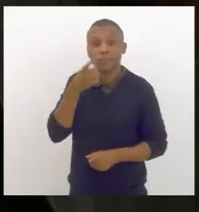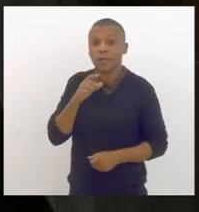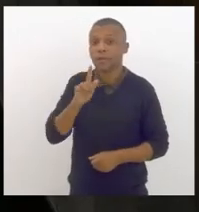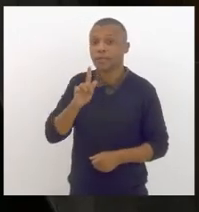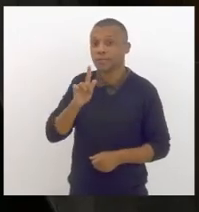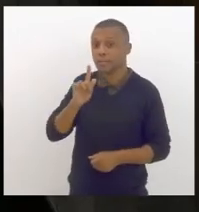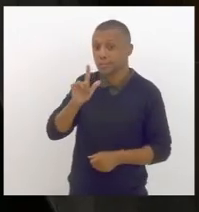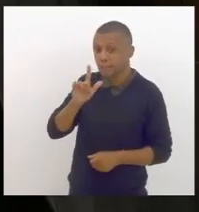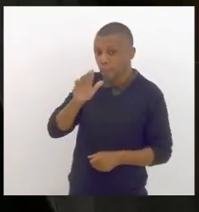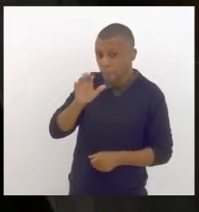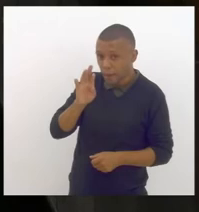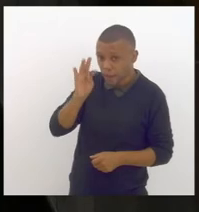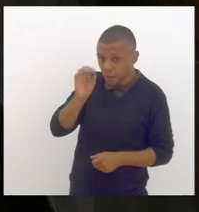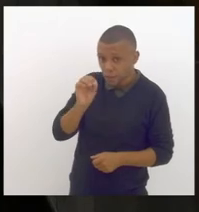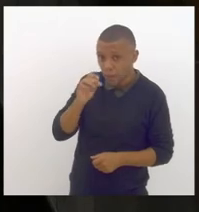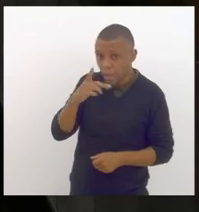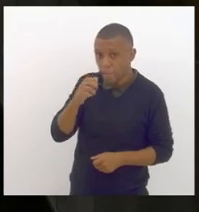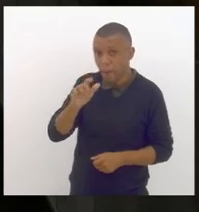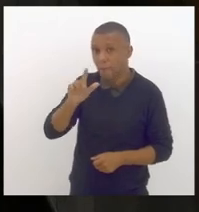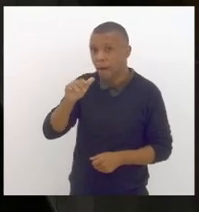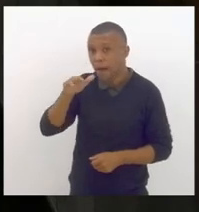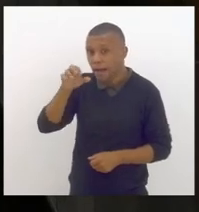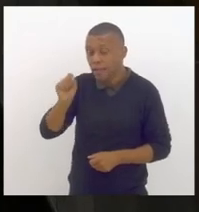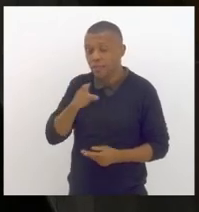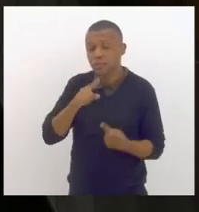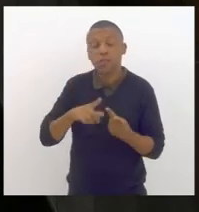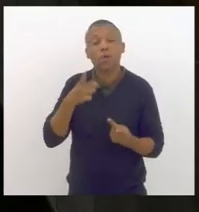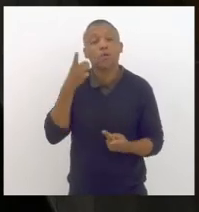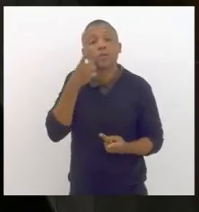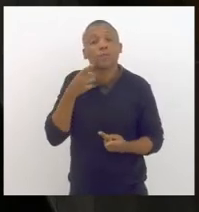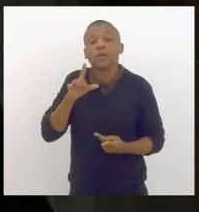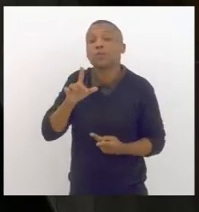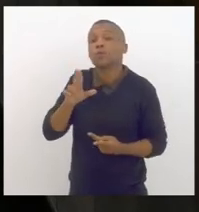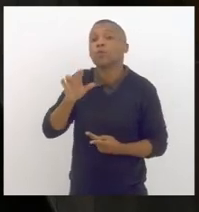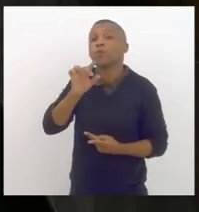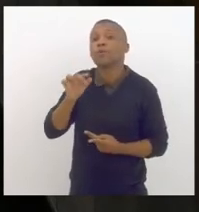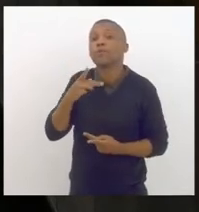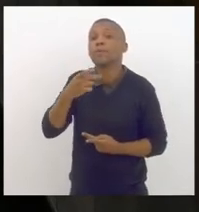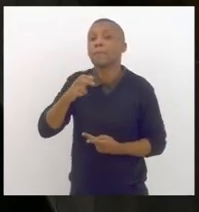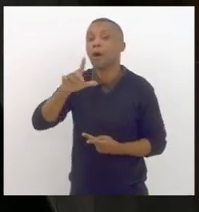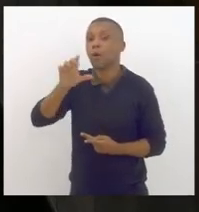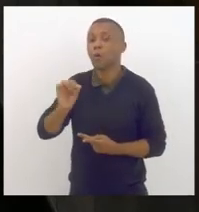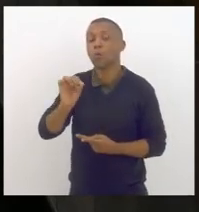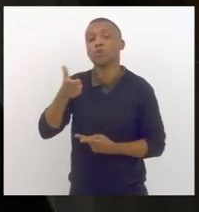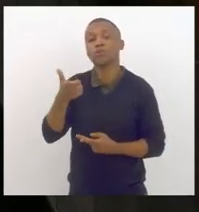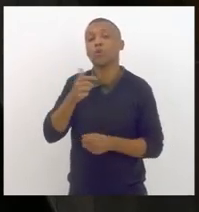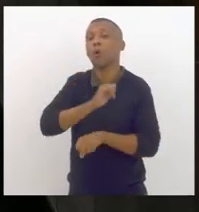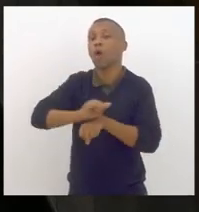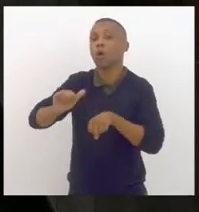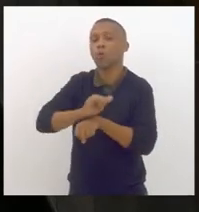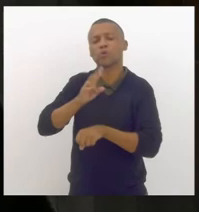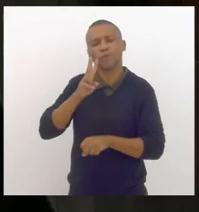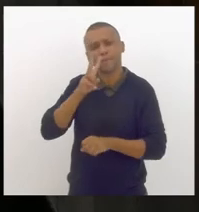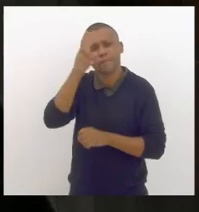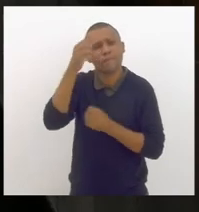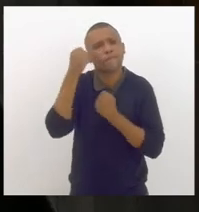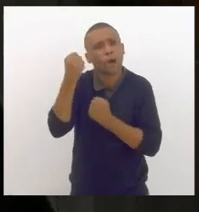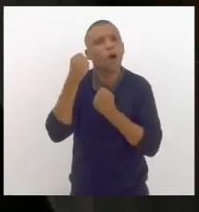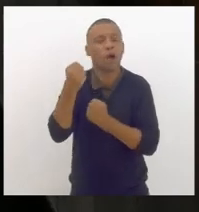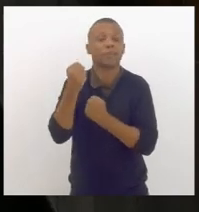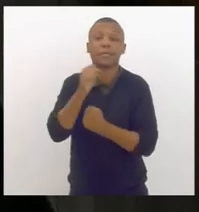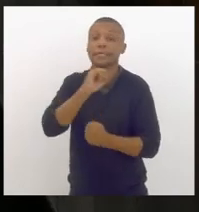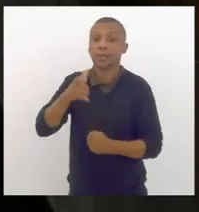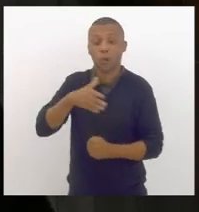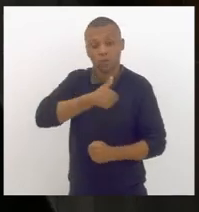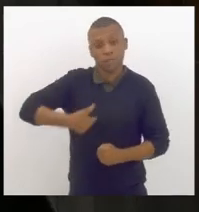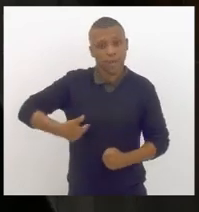e o nosso colega aqui presente presidindo a sessão, deputado Luiz Paulo, de um dispositivo muito potente. Se o Estado quisesse, Flávio